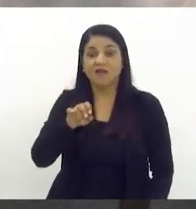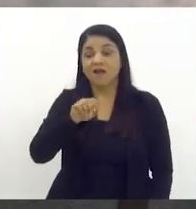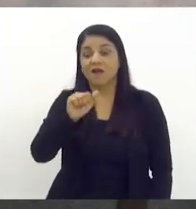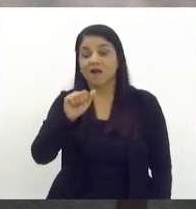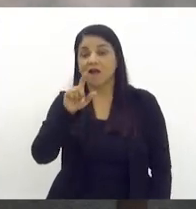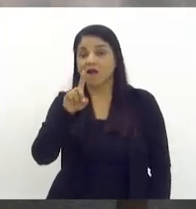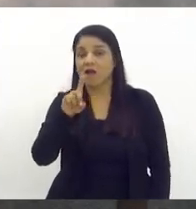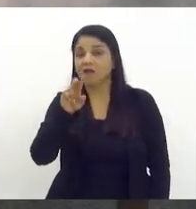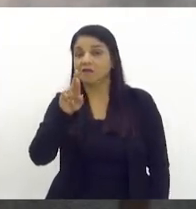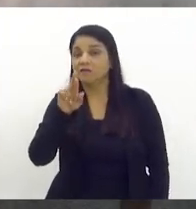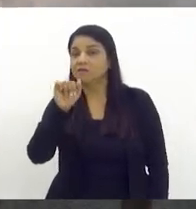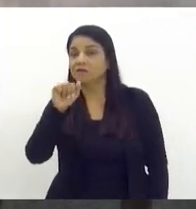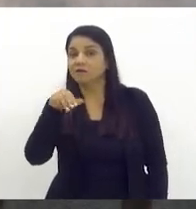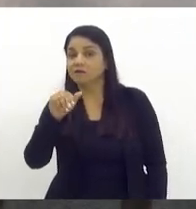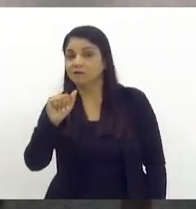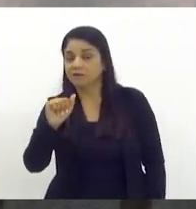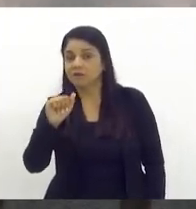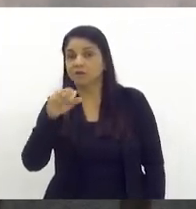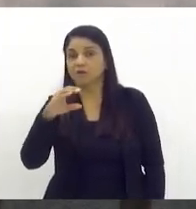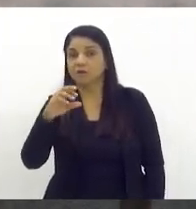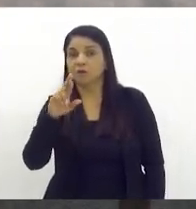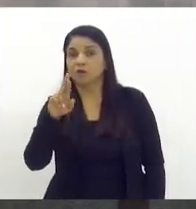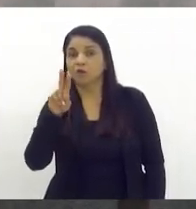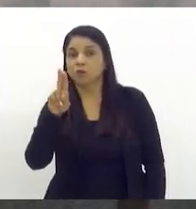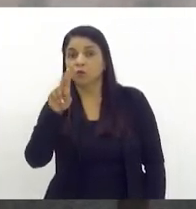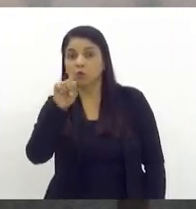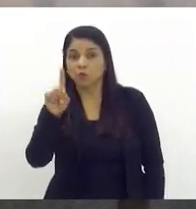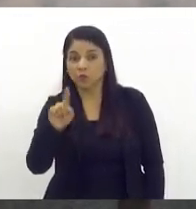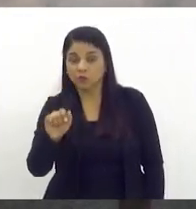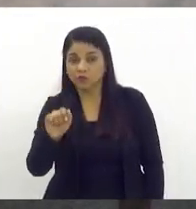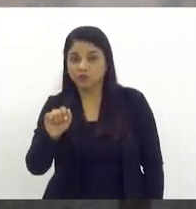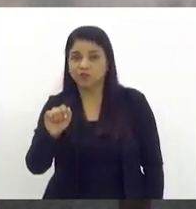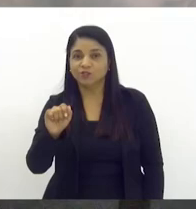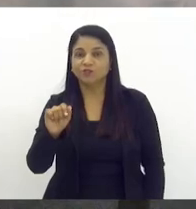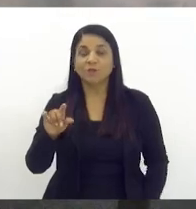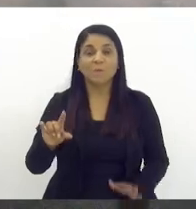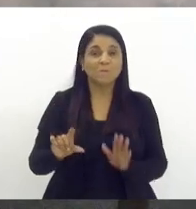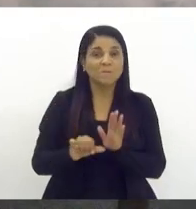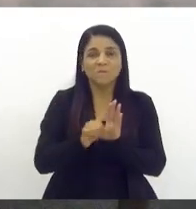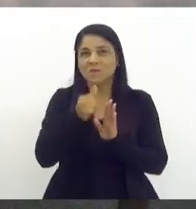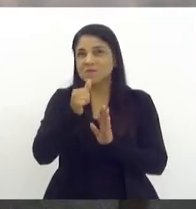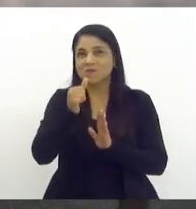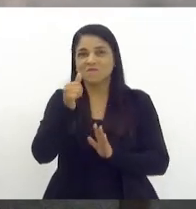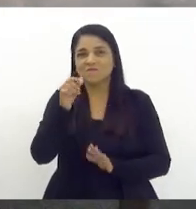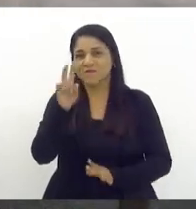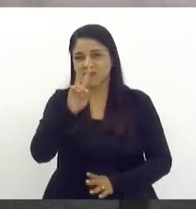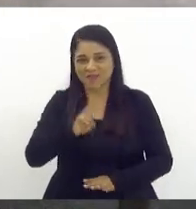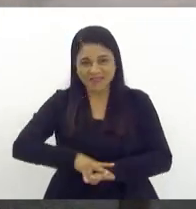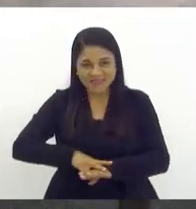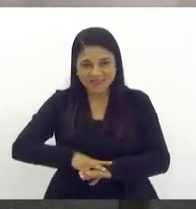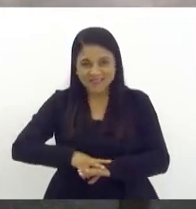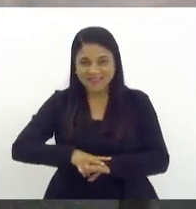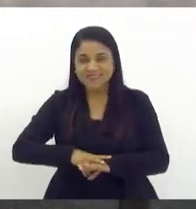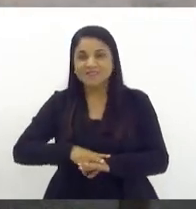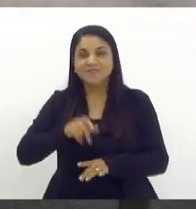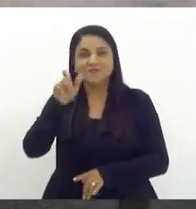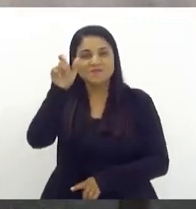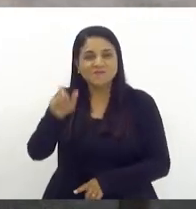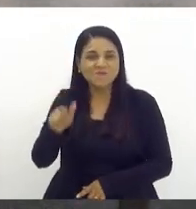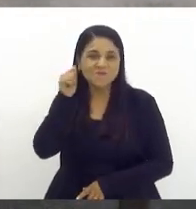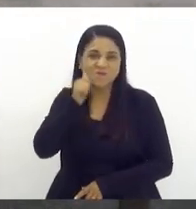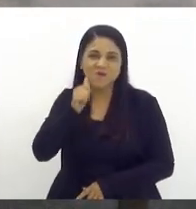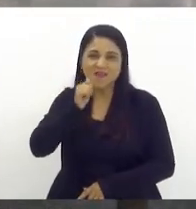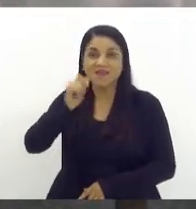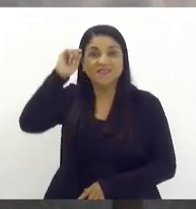pela primeira vez no CNJ, temos uma juíza negra. Eu faço esse recorte porque eu sou negra e eu fico